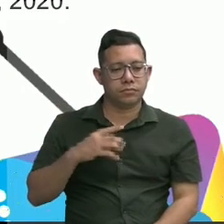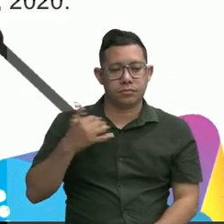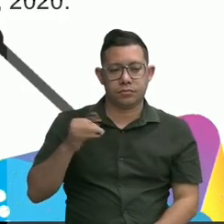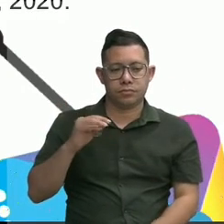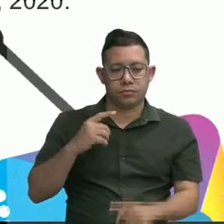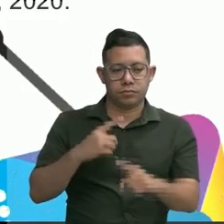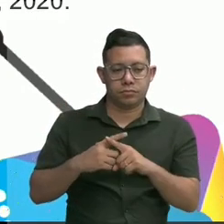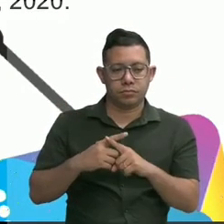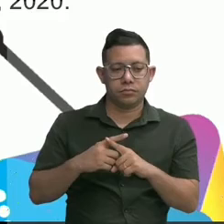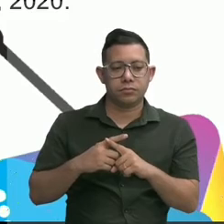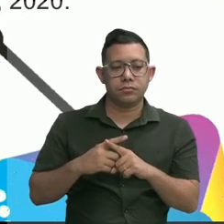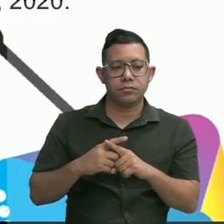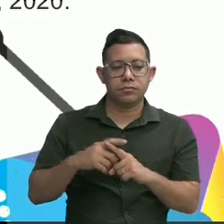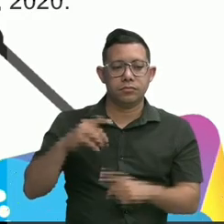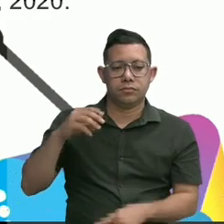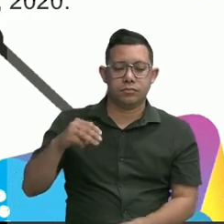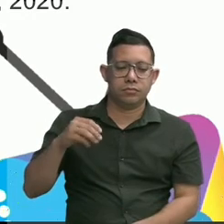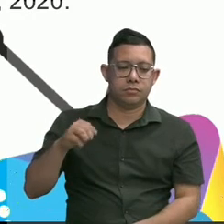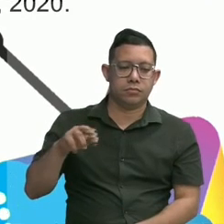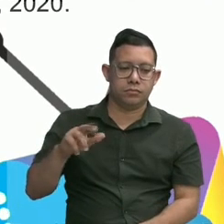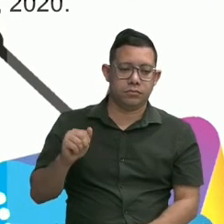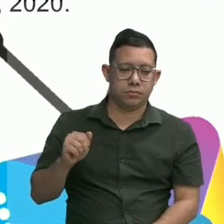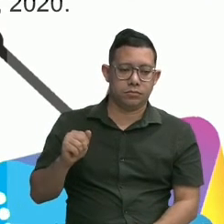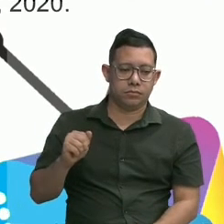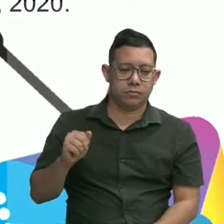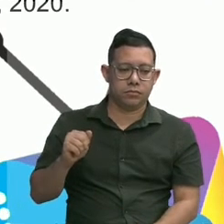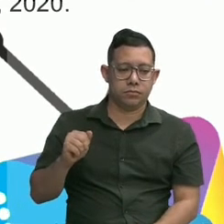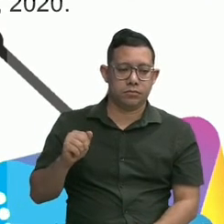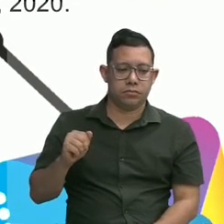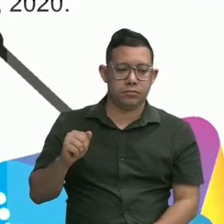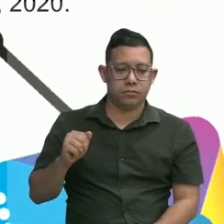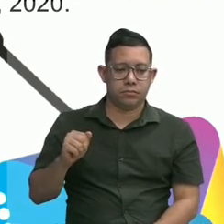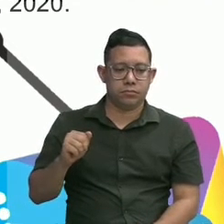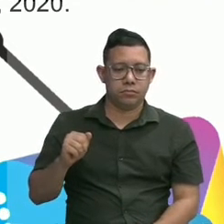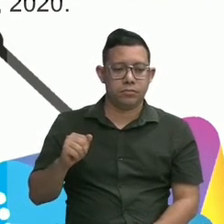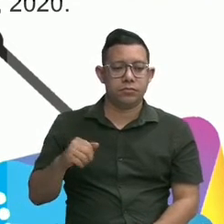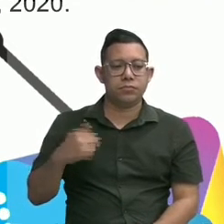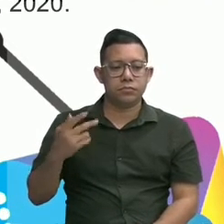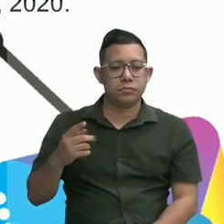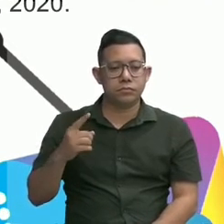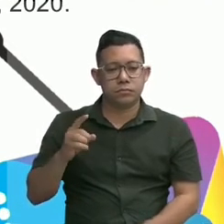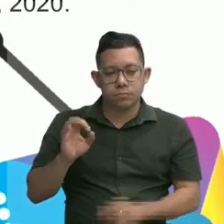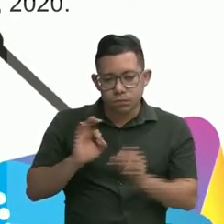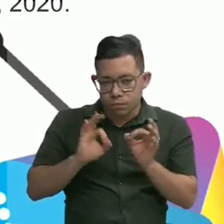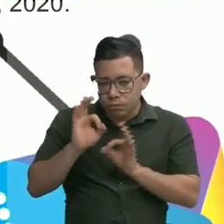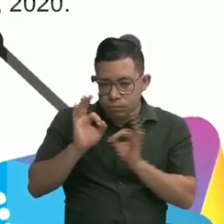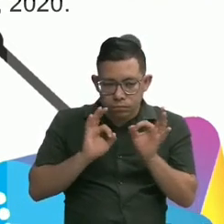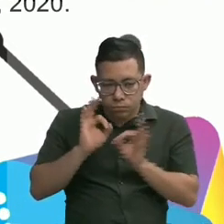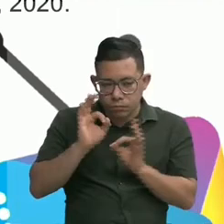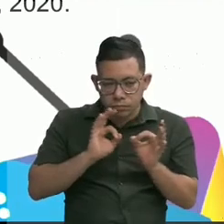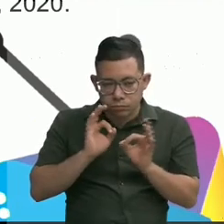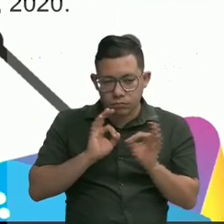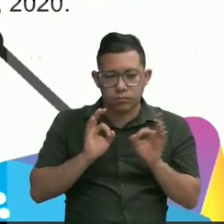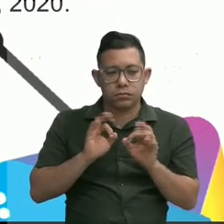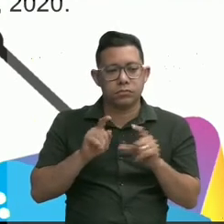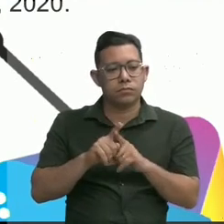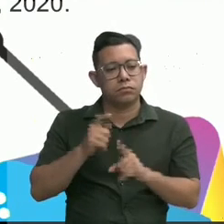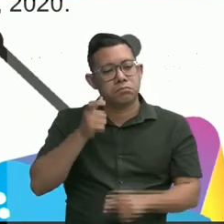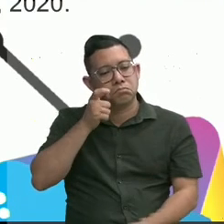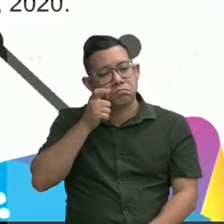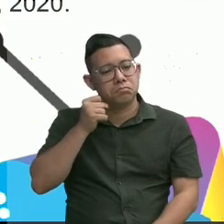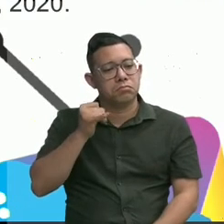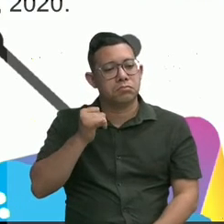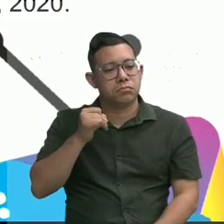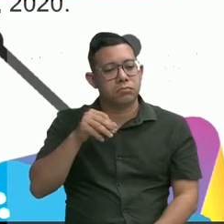10 vezes a idade de Mara a irmã gêmea de Maria olha lá Monte equação e verifique